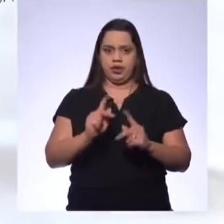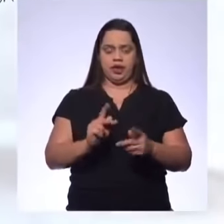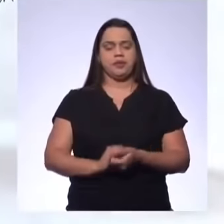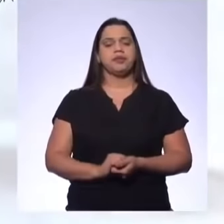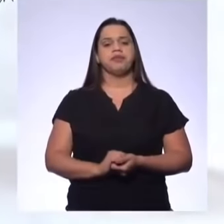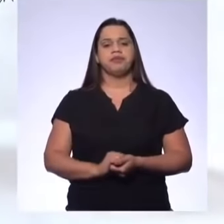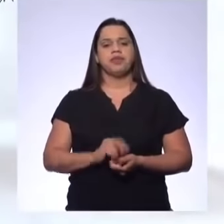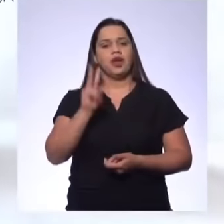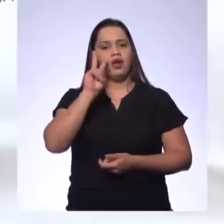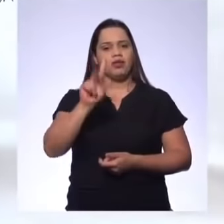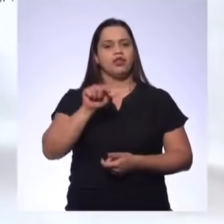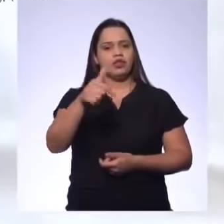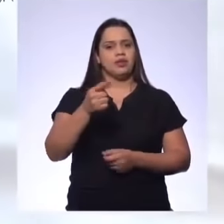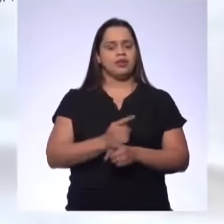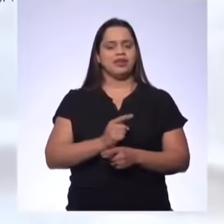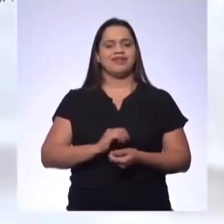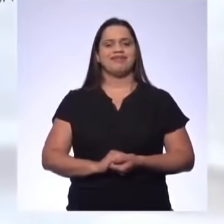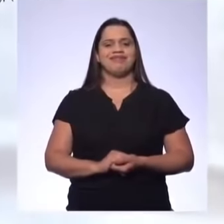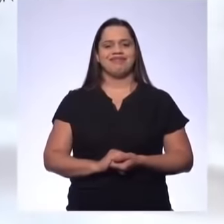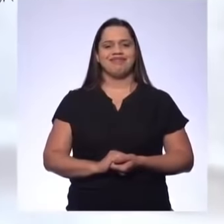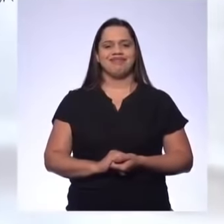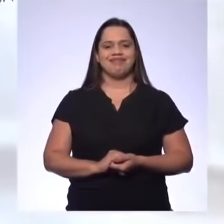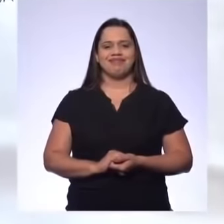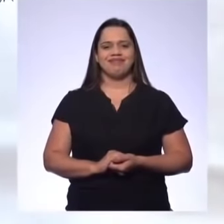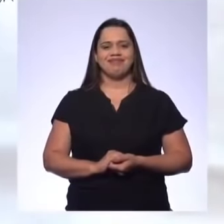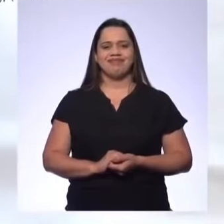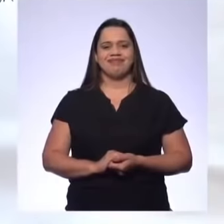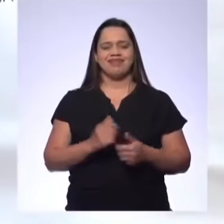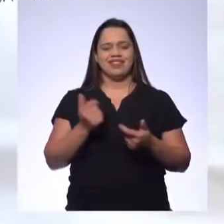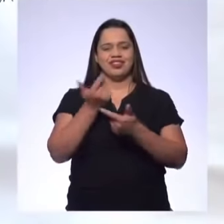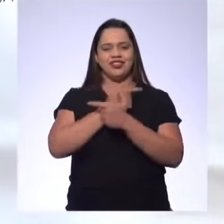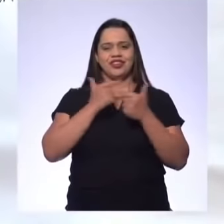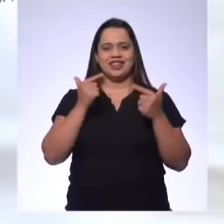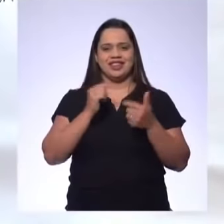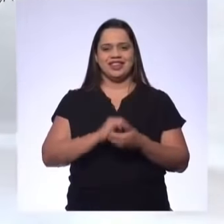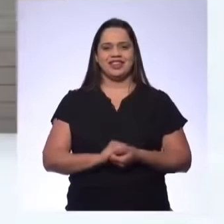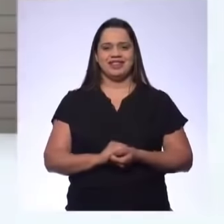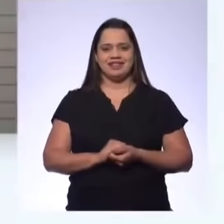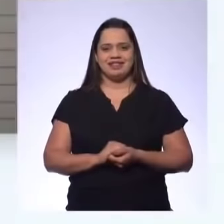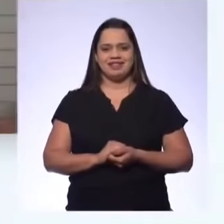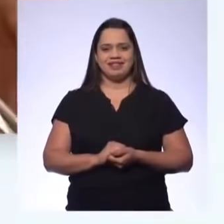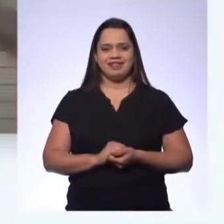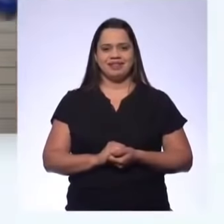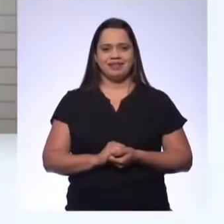se o ler Ah tá ok te vejo daqui a pouco e divirta-se